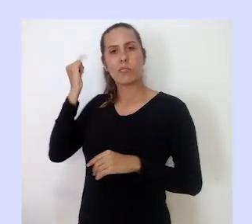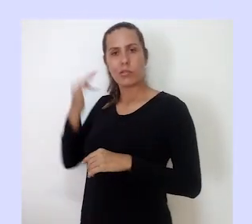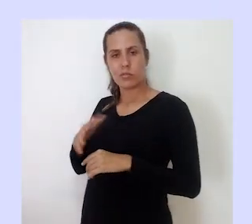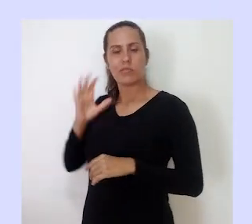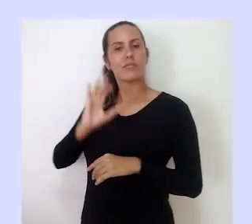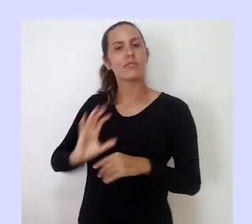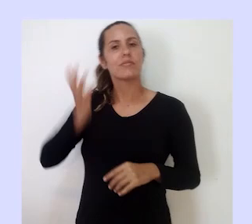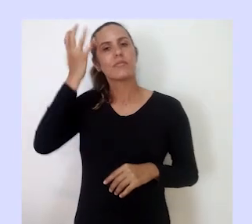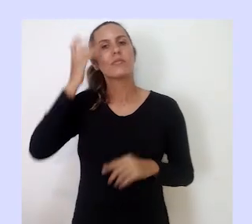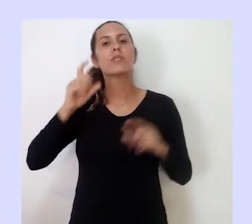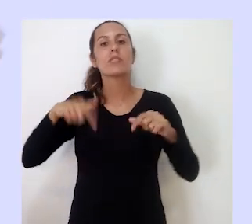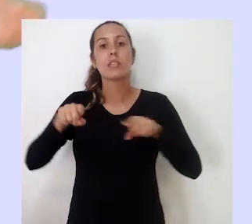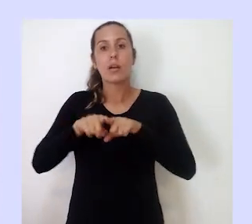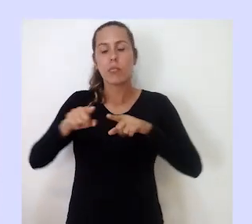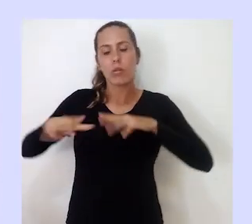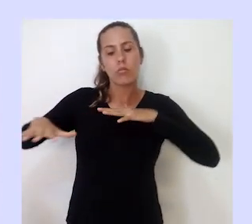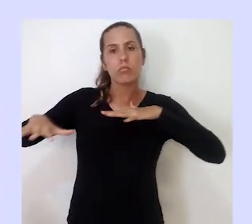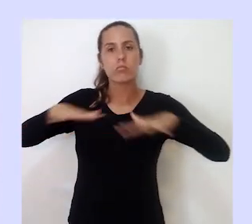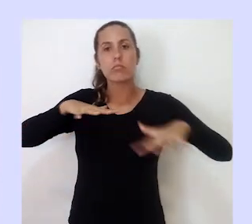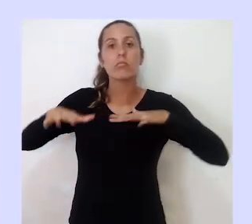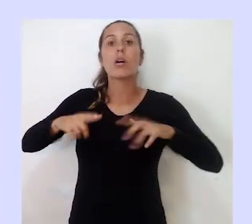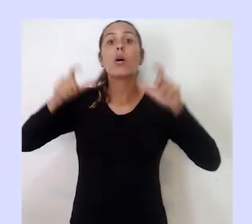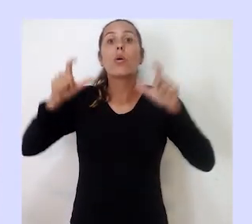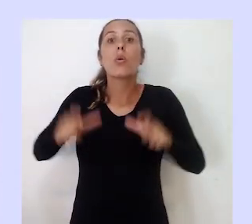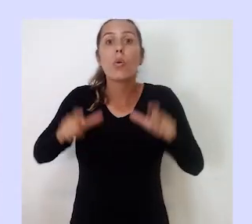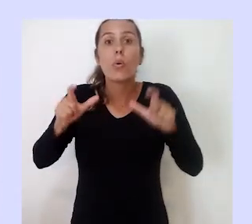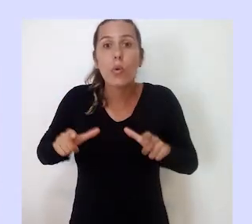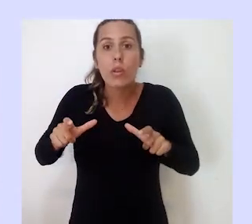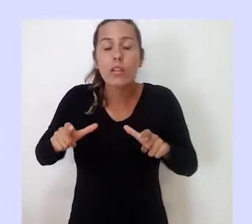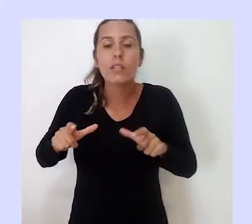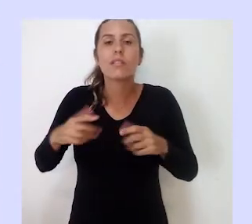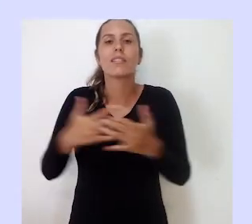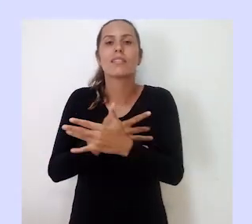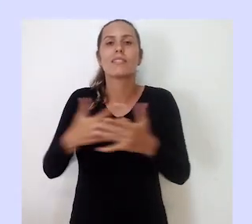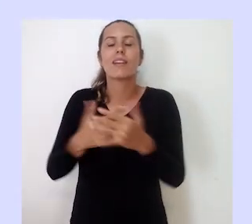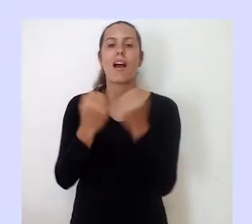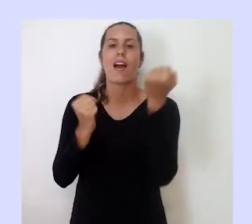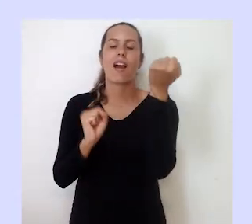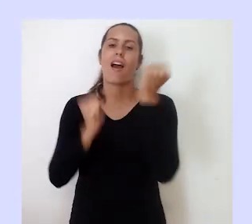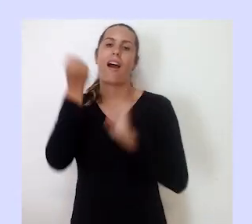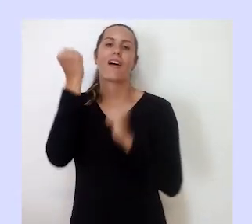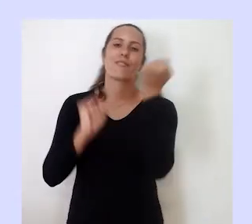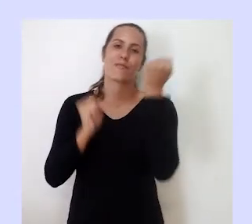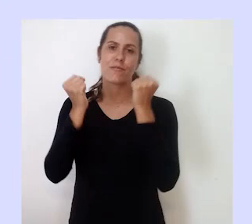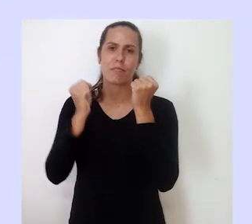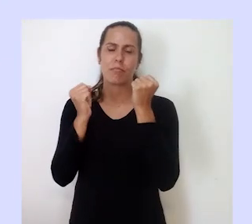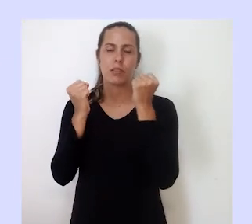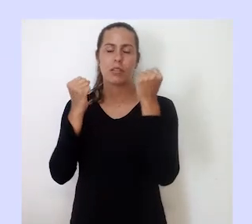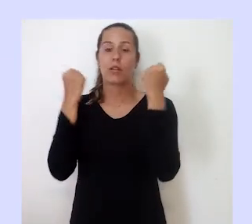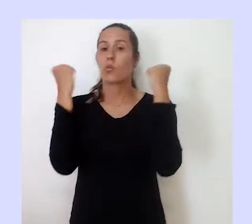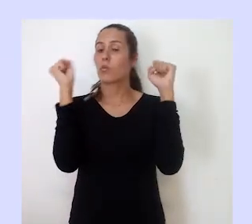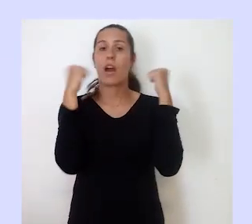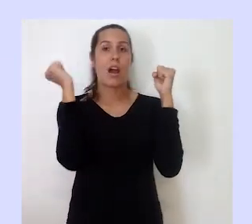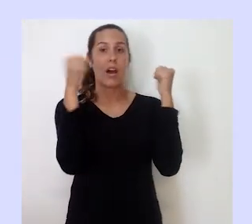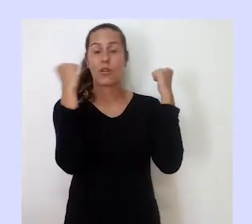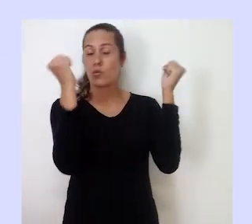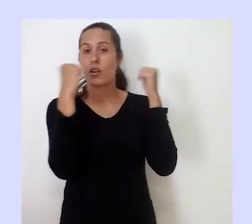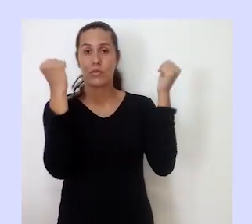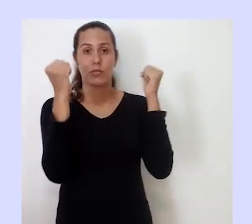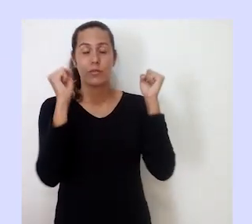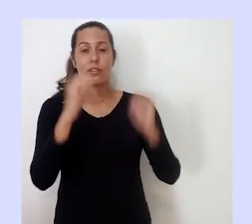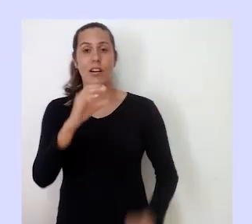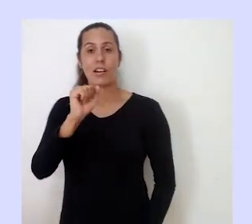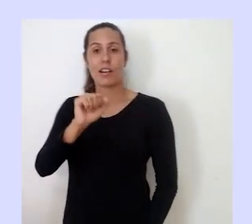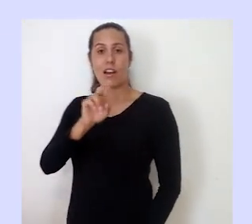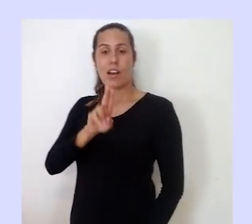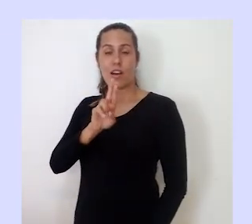para vocês, ocorreu uma vibração aonde, Dantas? Em Caruaru. Mas essa vibração foi forte? Não.